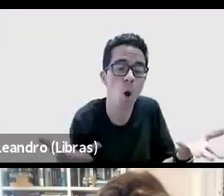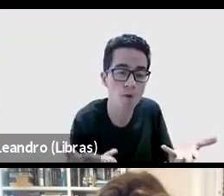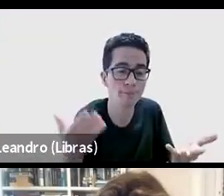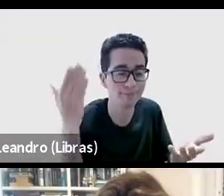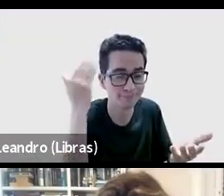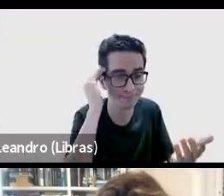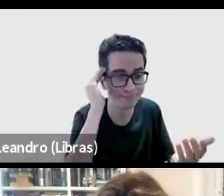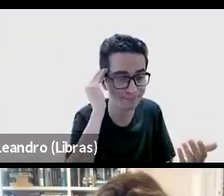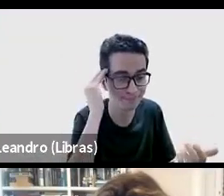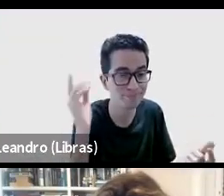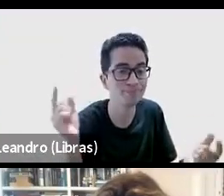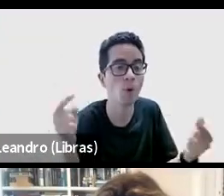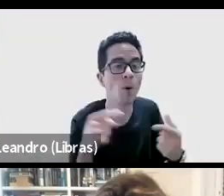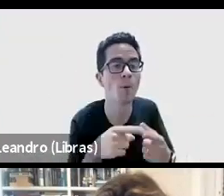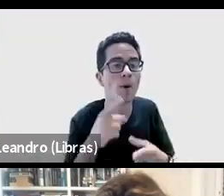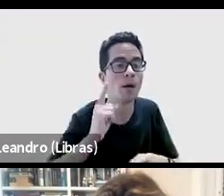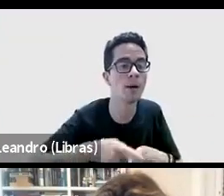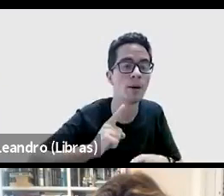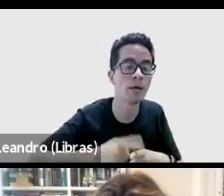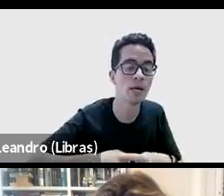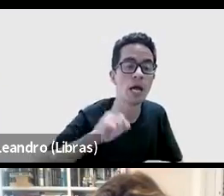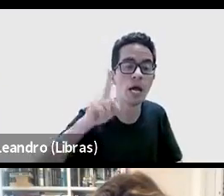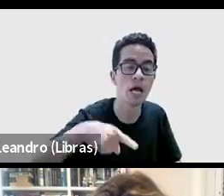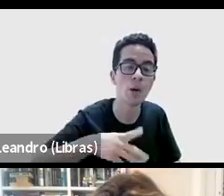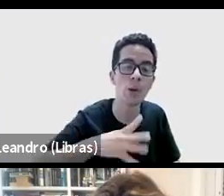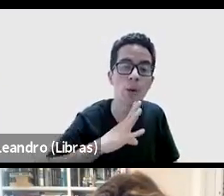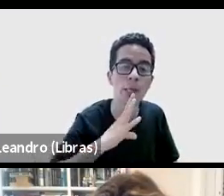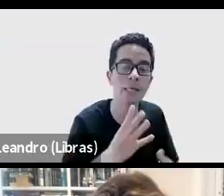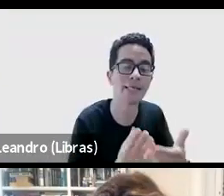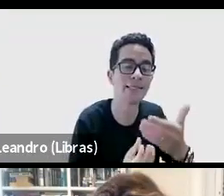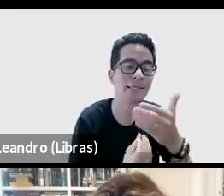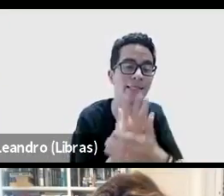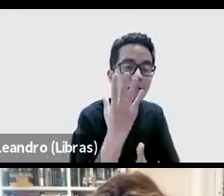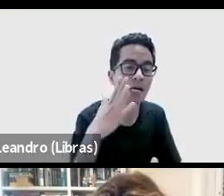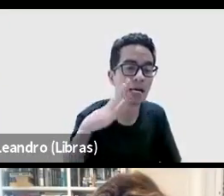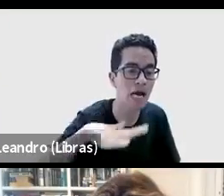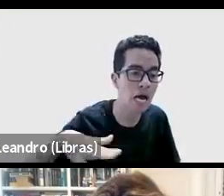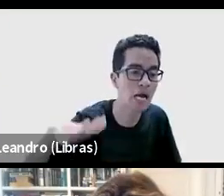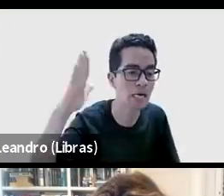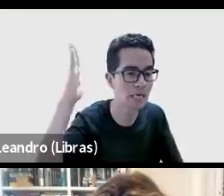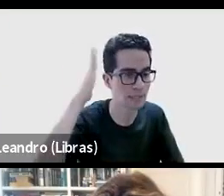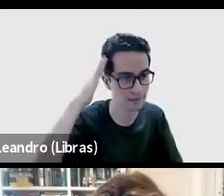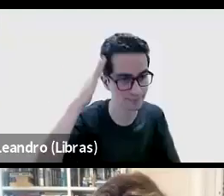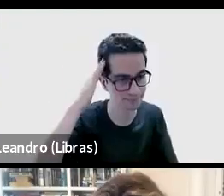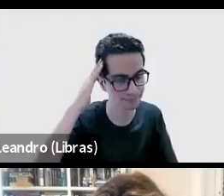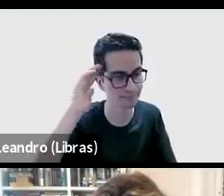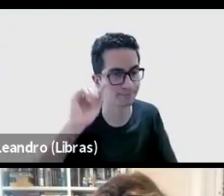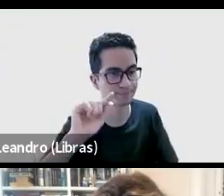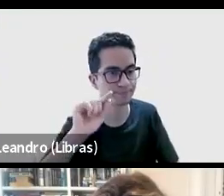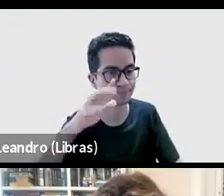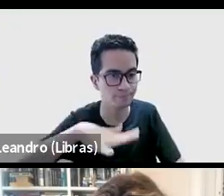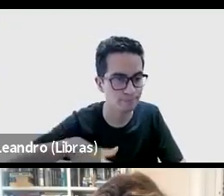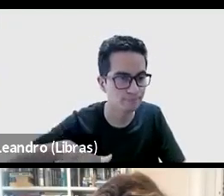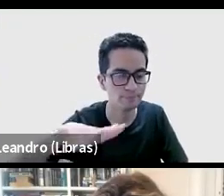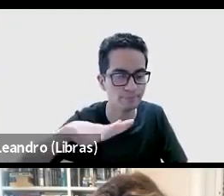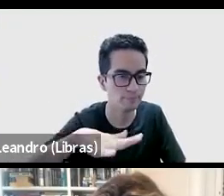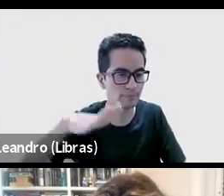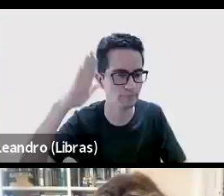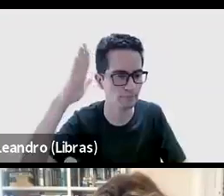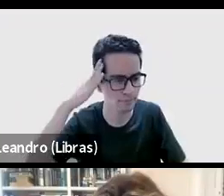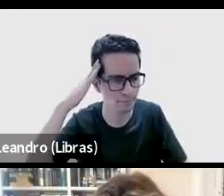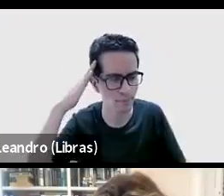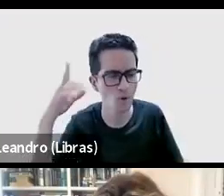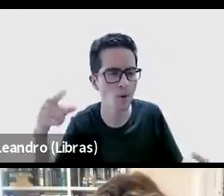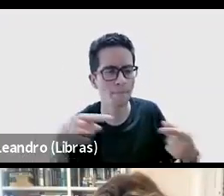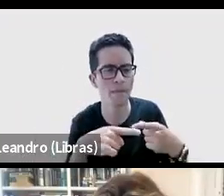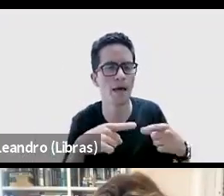olhar situado para a produção de conhecimento, né? Então, quais são as demandas concretas que a gente tem aqui que pedem para reflexão?